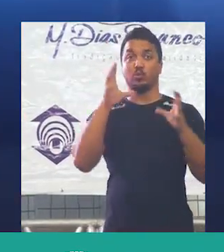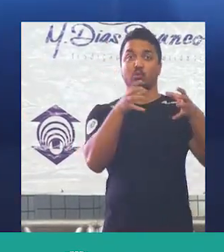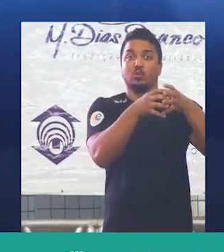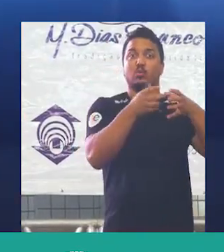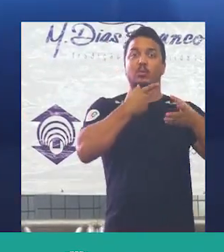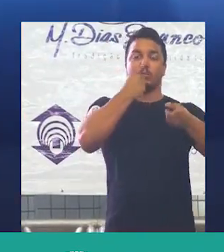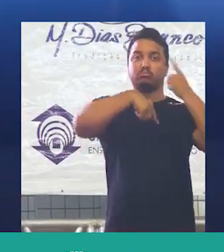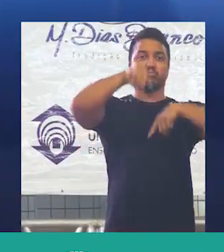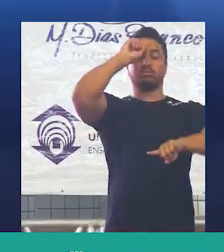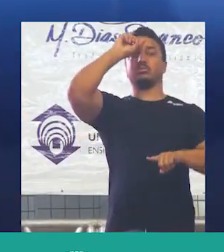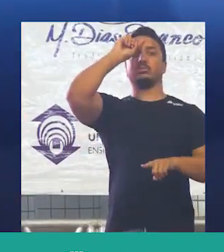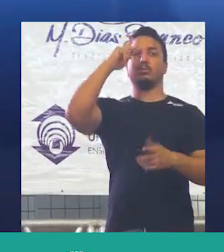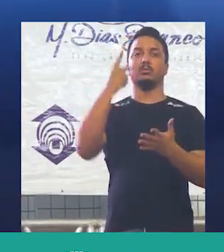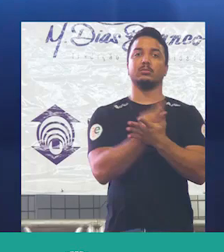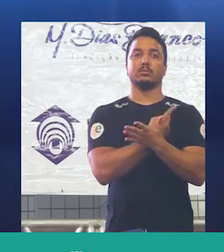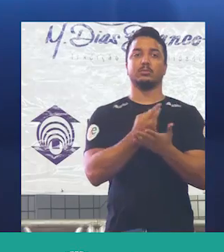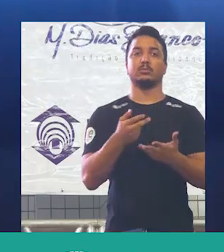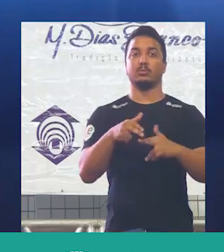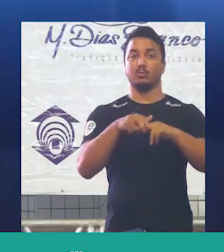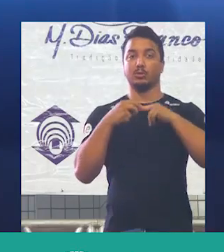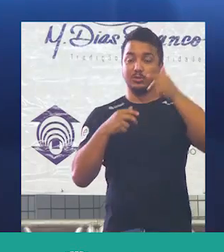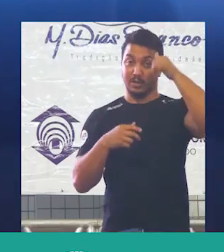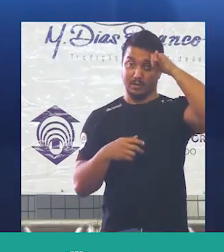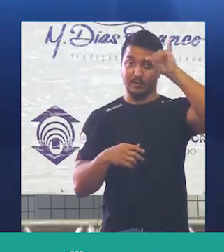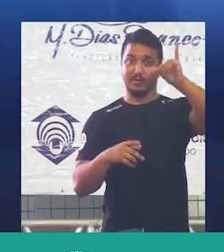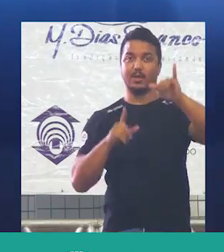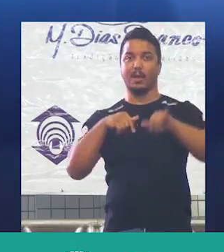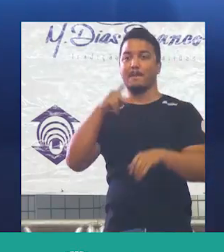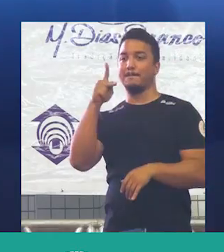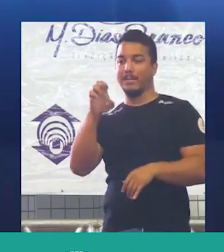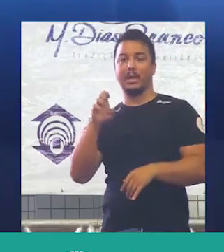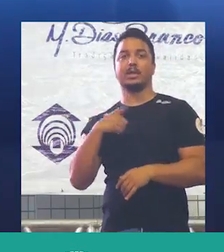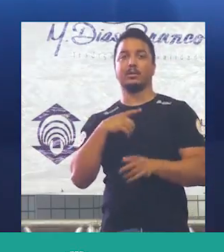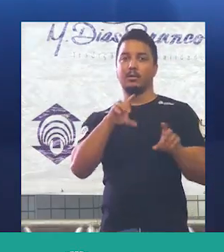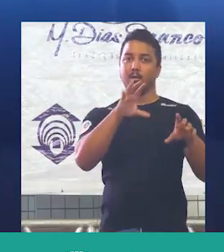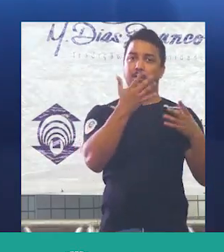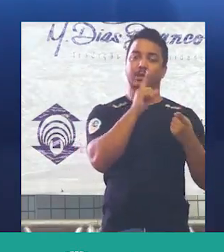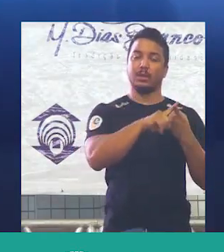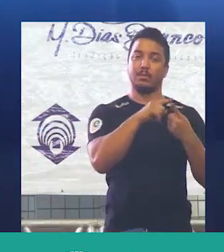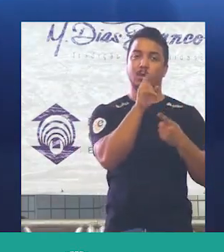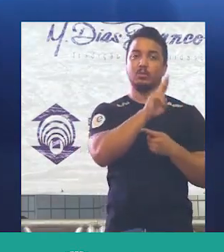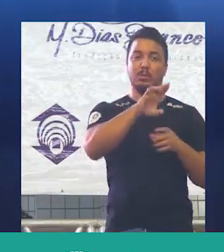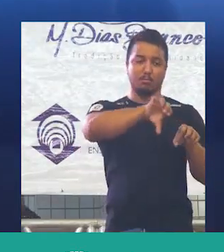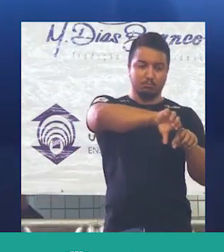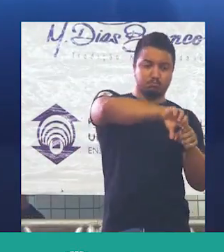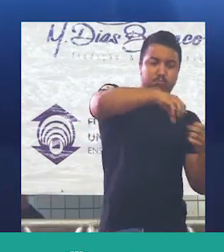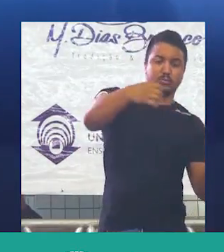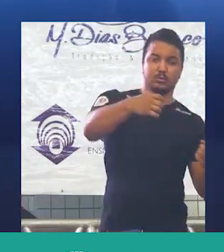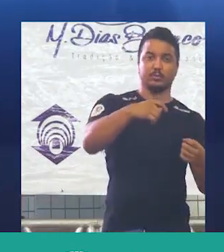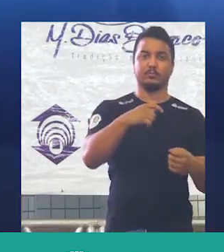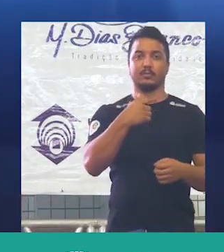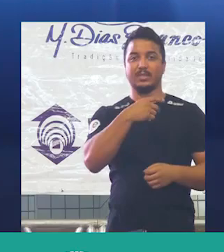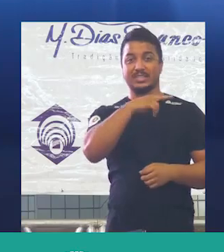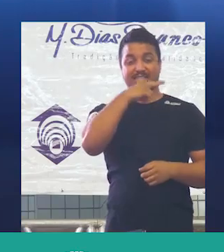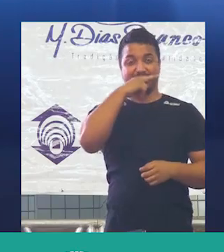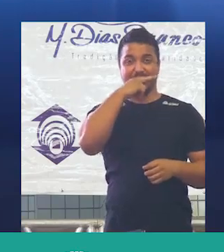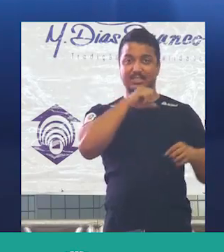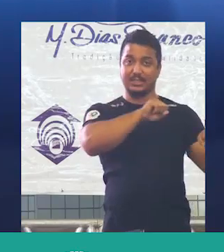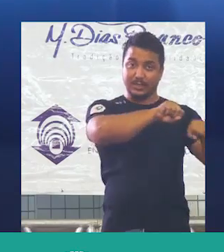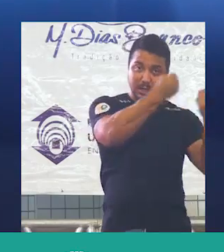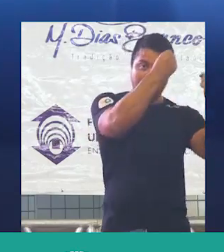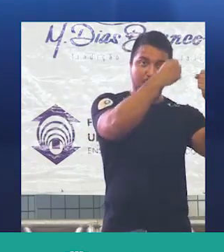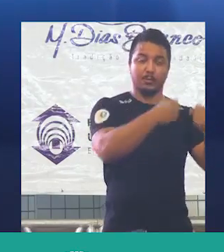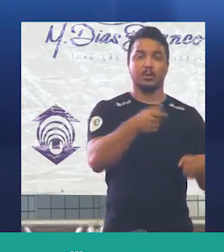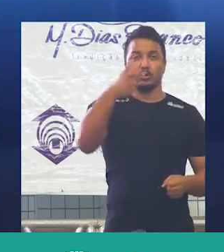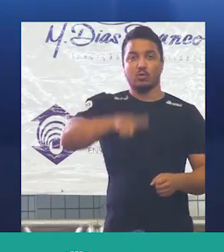ia se revoltar, né? Então o escravo vai quebrar com o pé e com a mão. Então chega lá, baixa a cana,